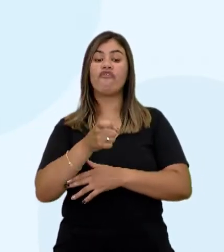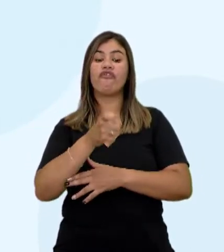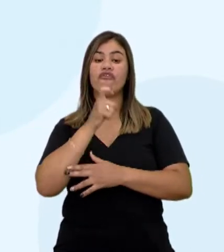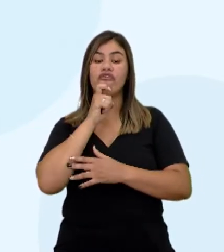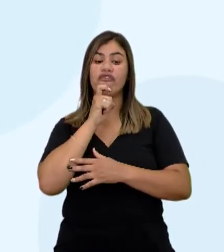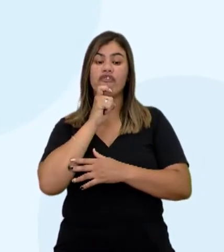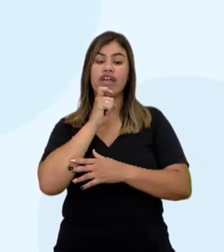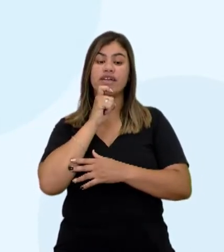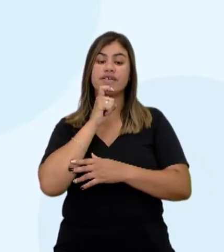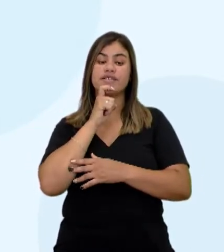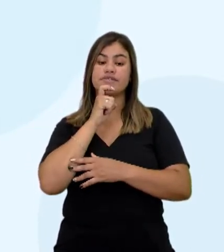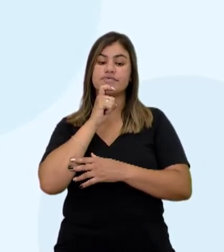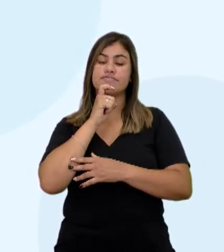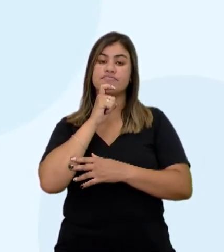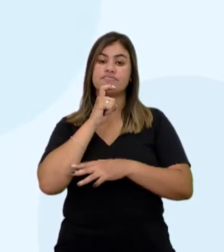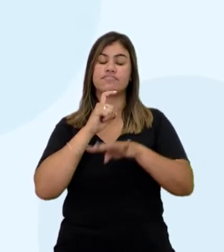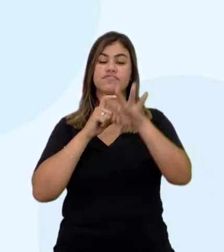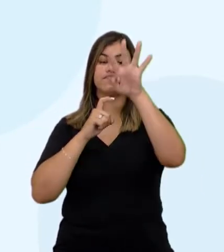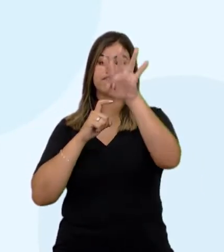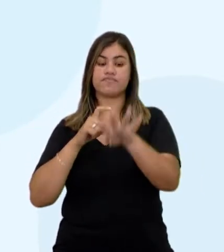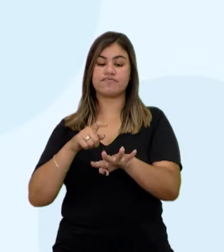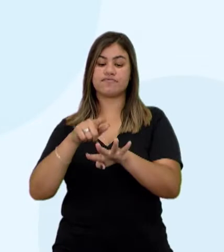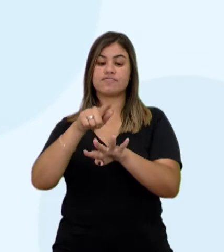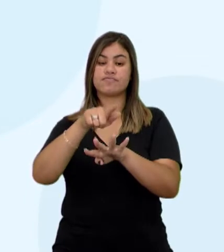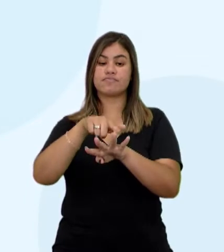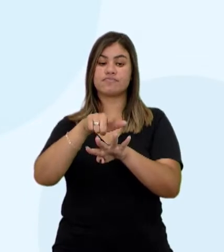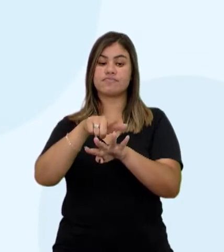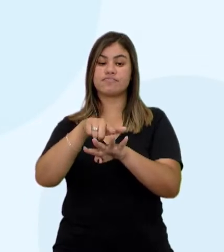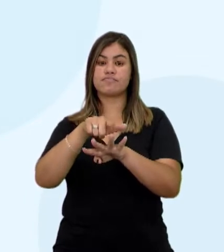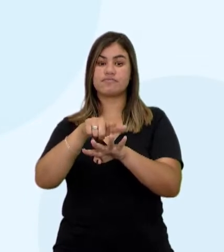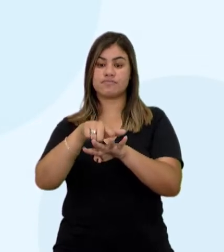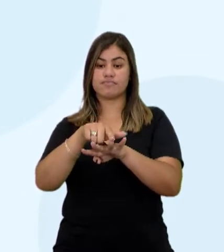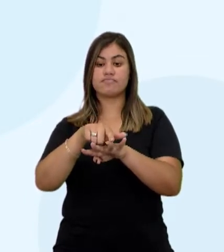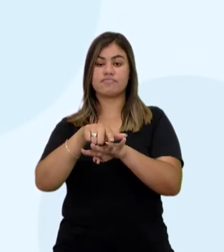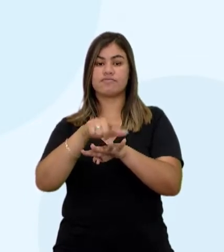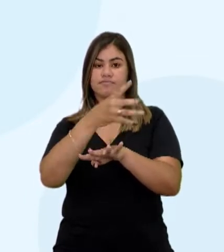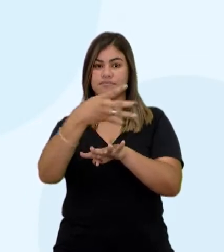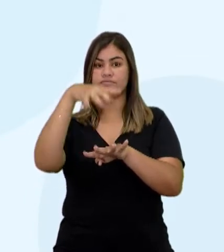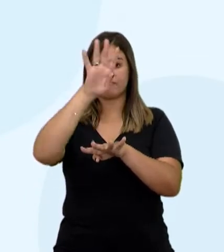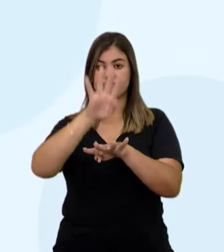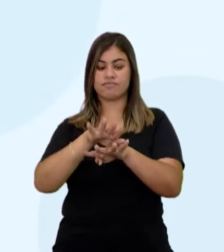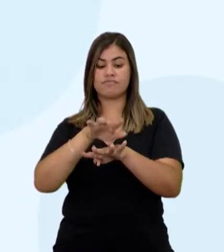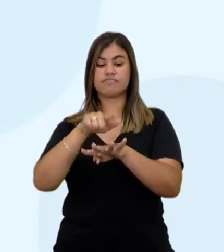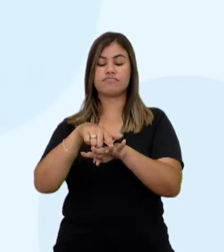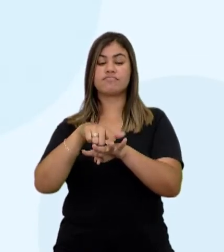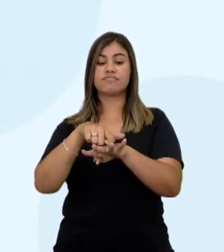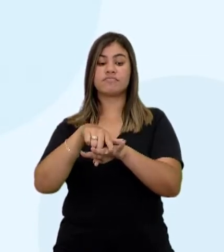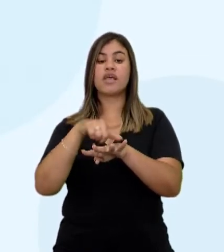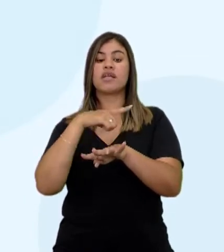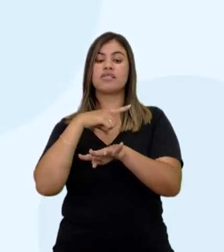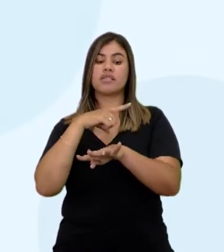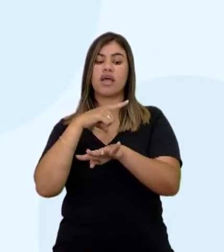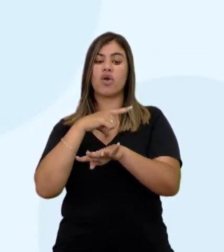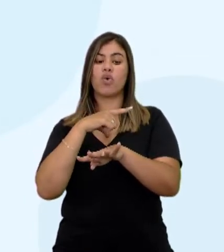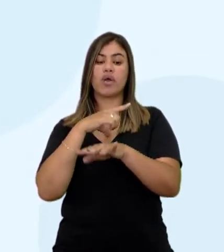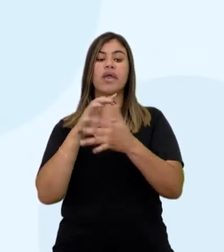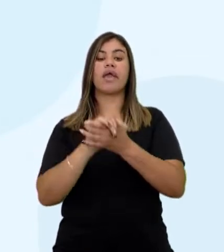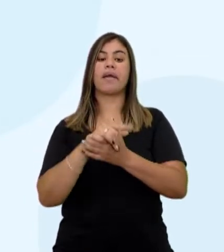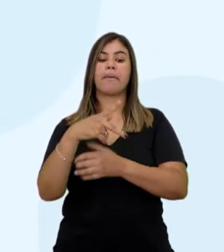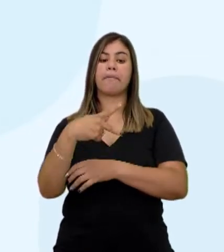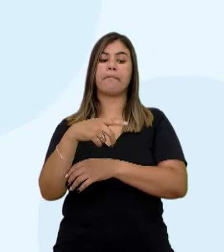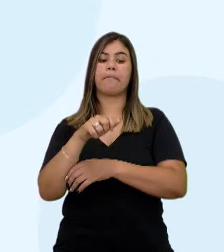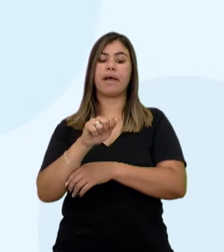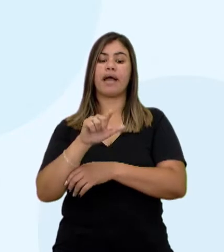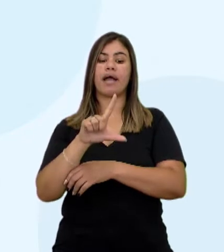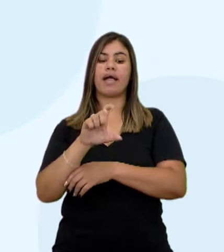né, fases, né, que a gente acaba estudando, né, como processos, né, de seres vivos aparecendo, tanto